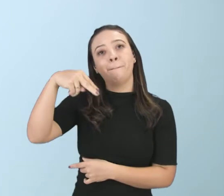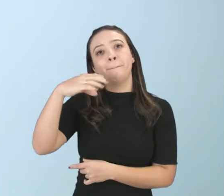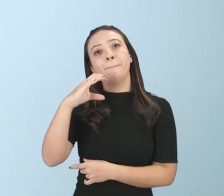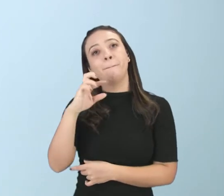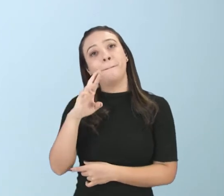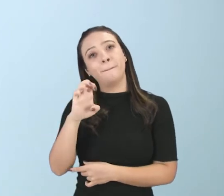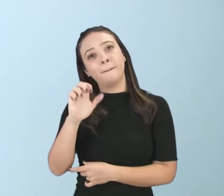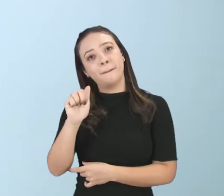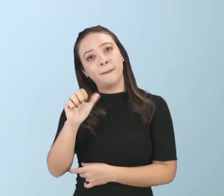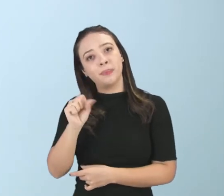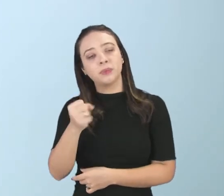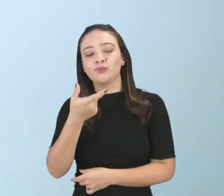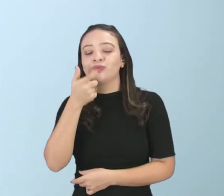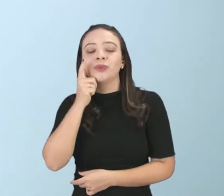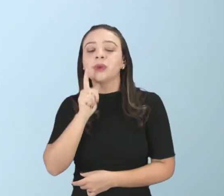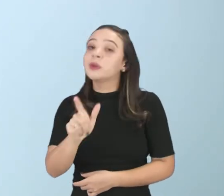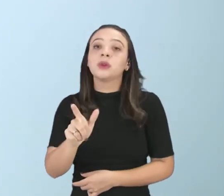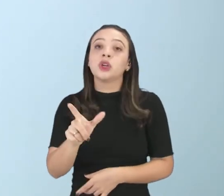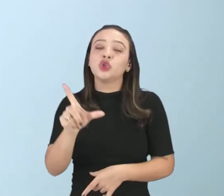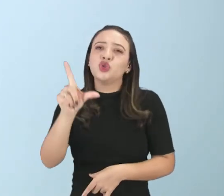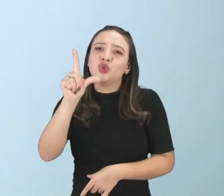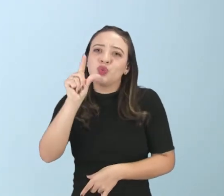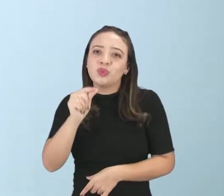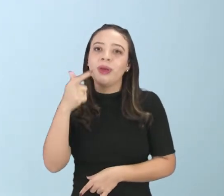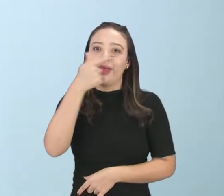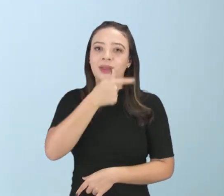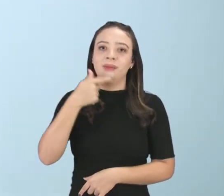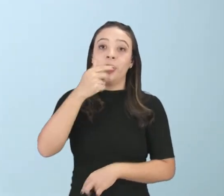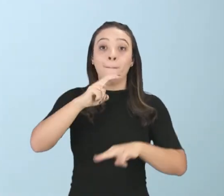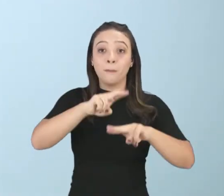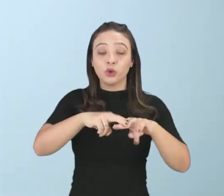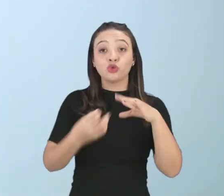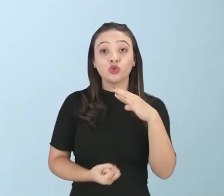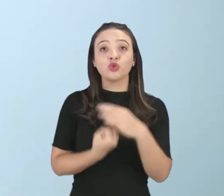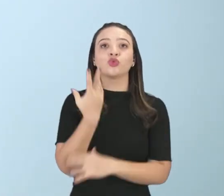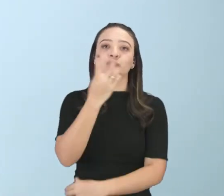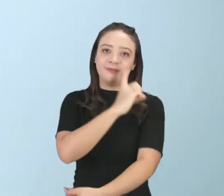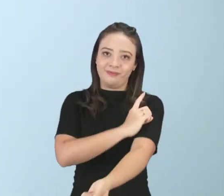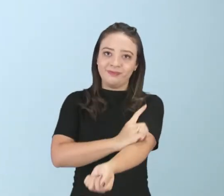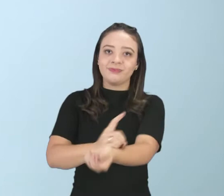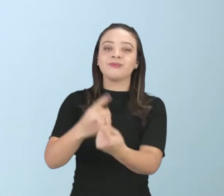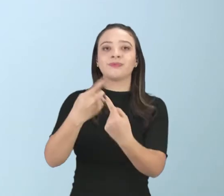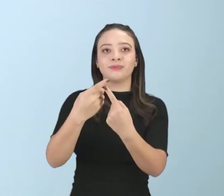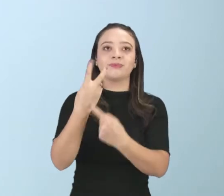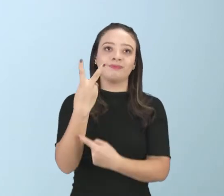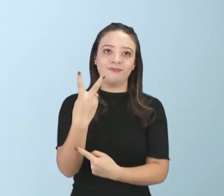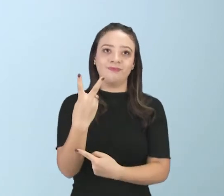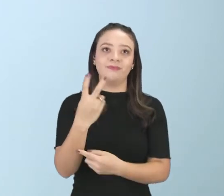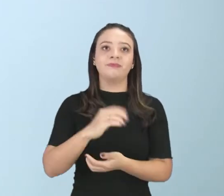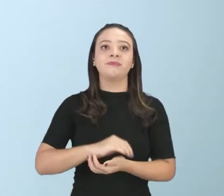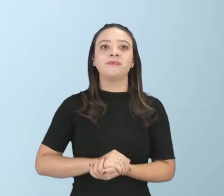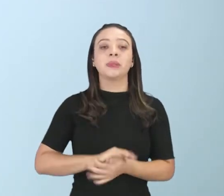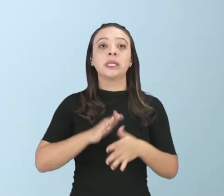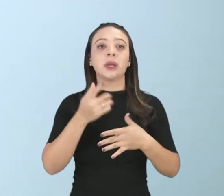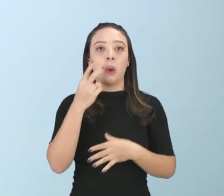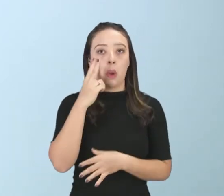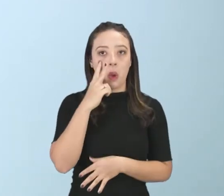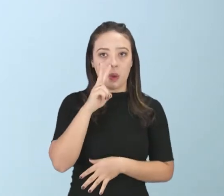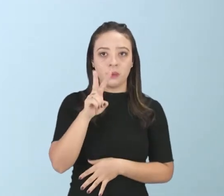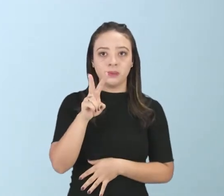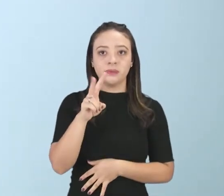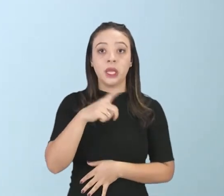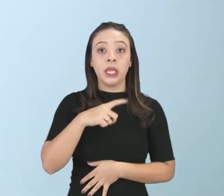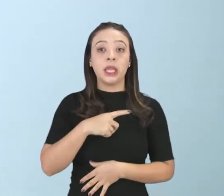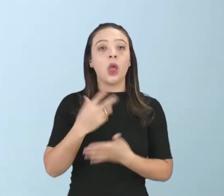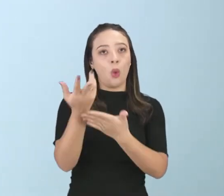níveis de glicose e acaba desenvolvendo essa doença que é a diabetes tipo 2. Aqui tem um